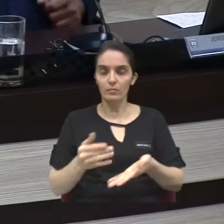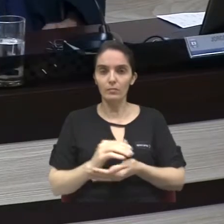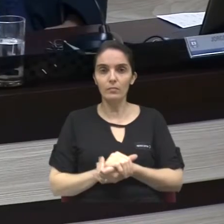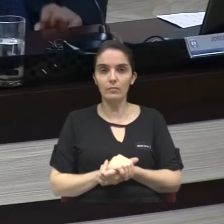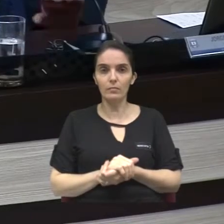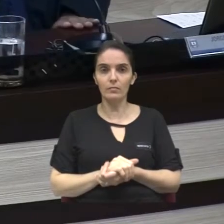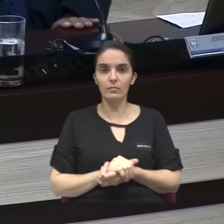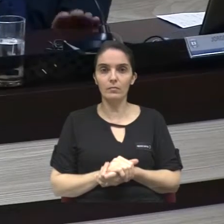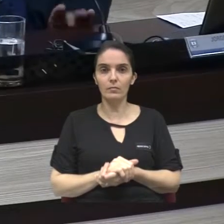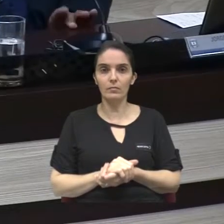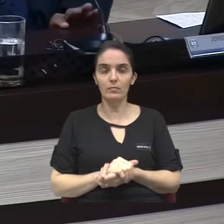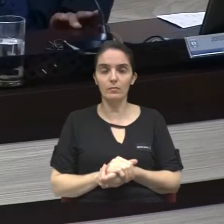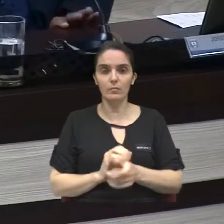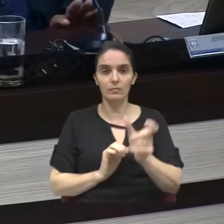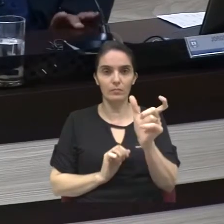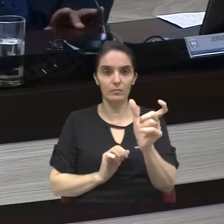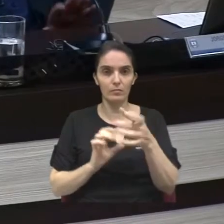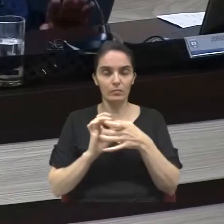palavra livre.